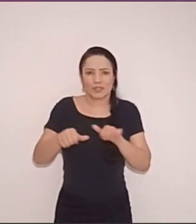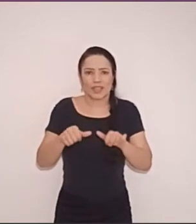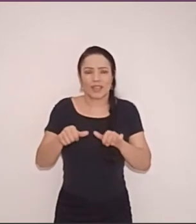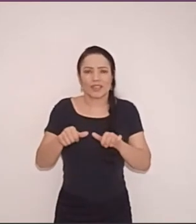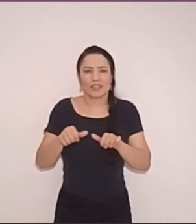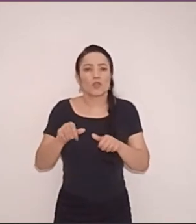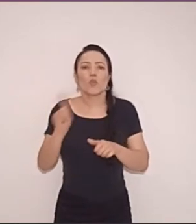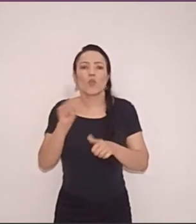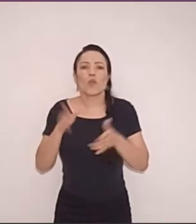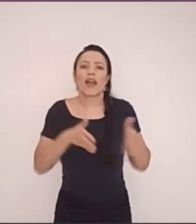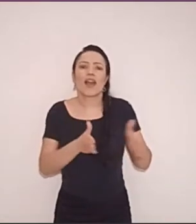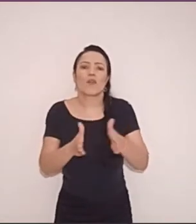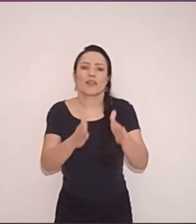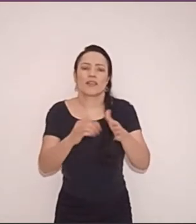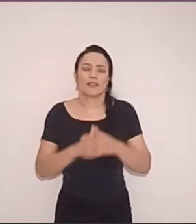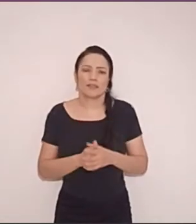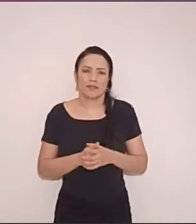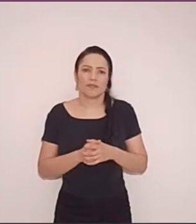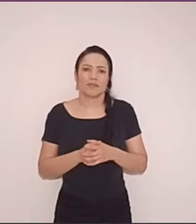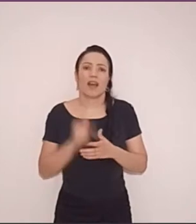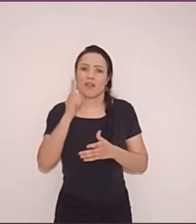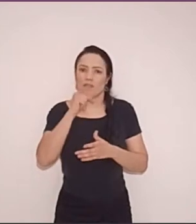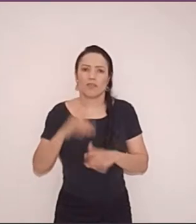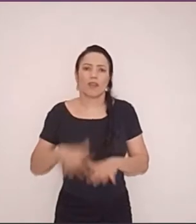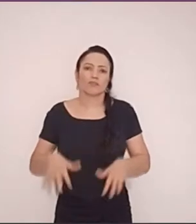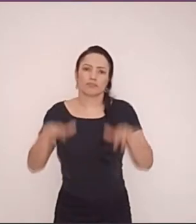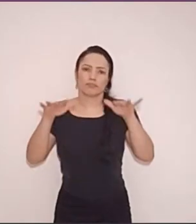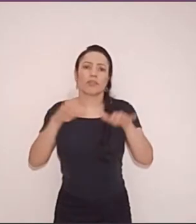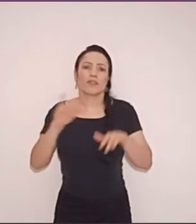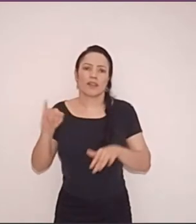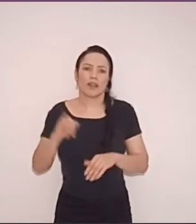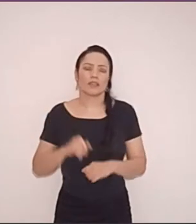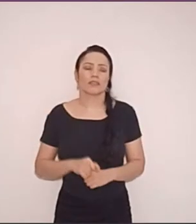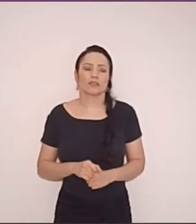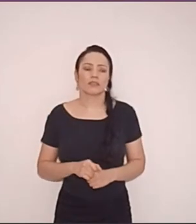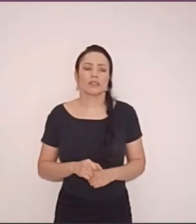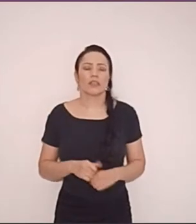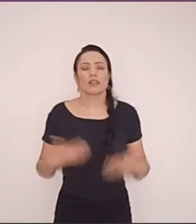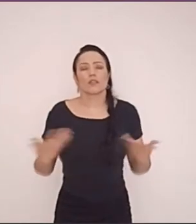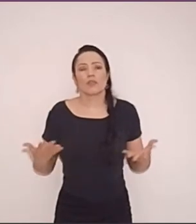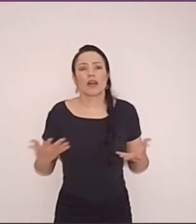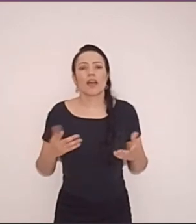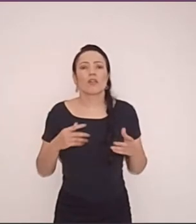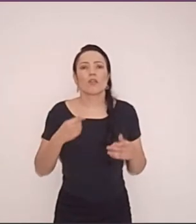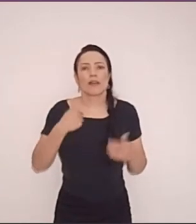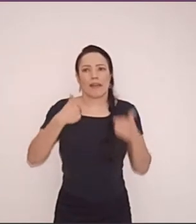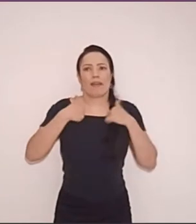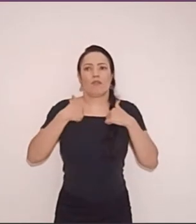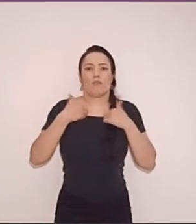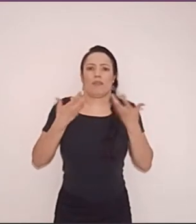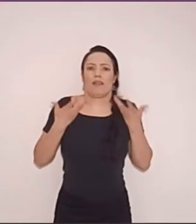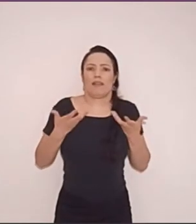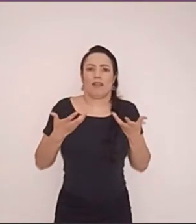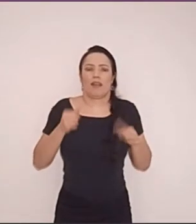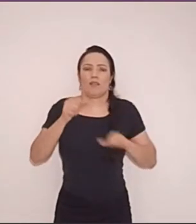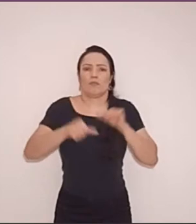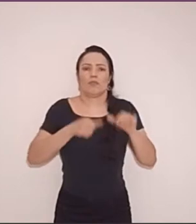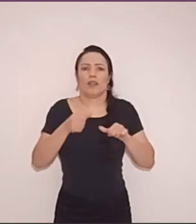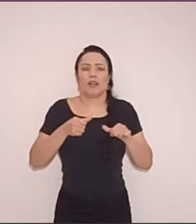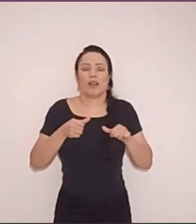rio não tentações né então tem que não tem que fazer como a gente quer